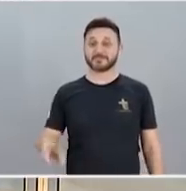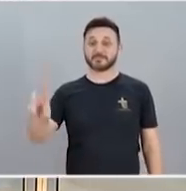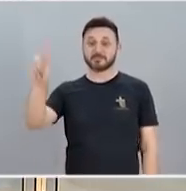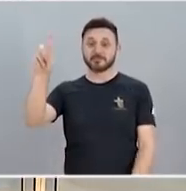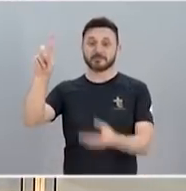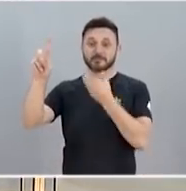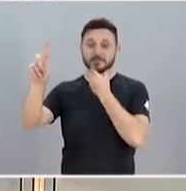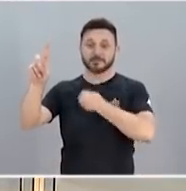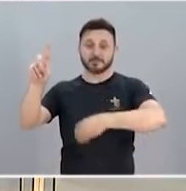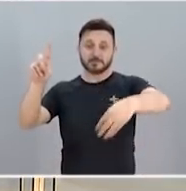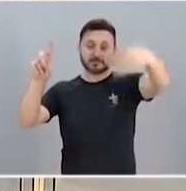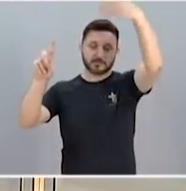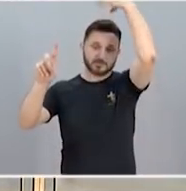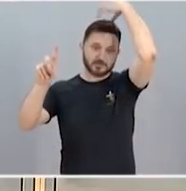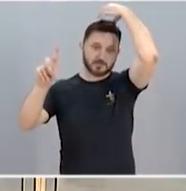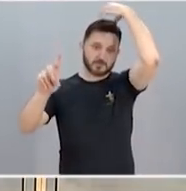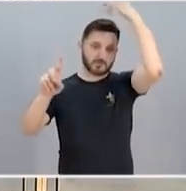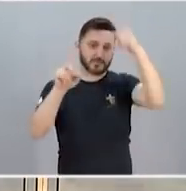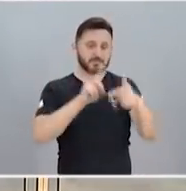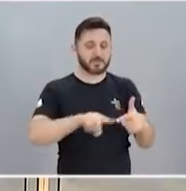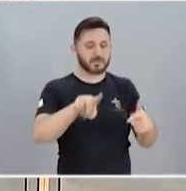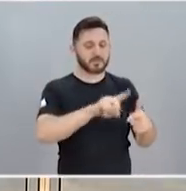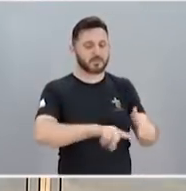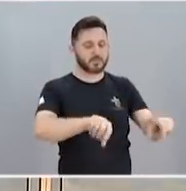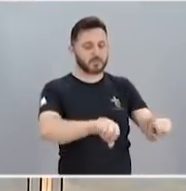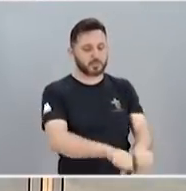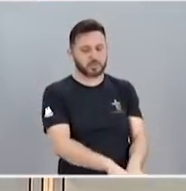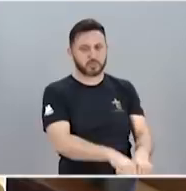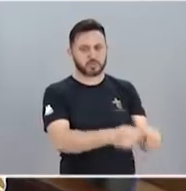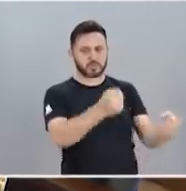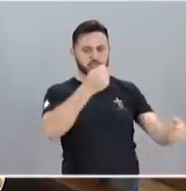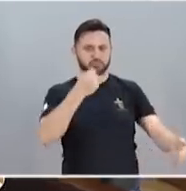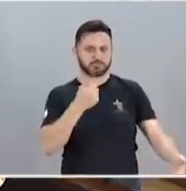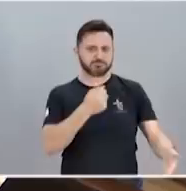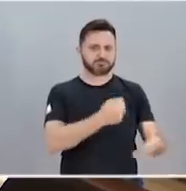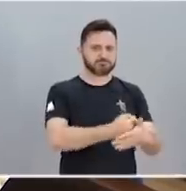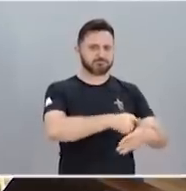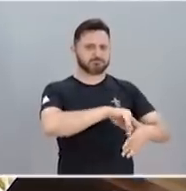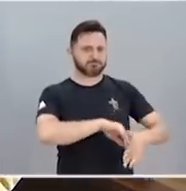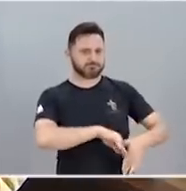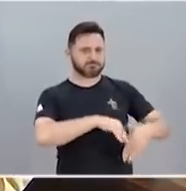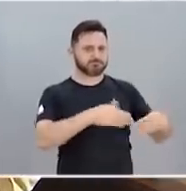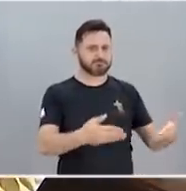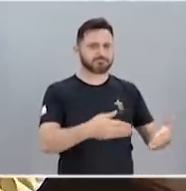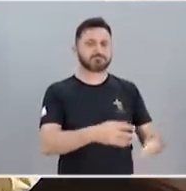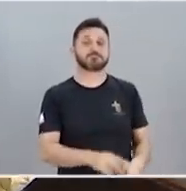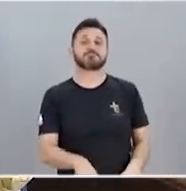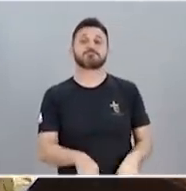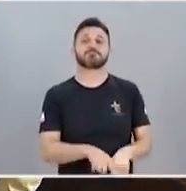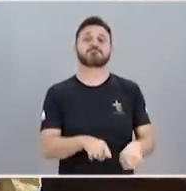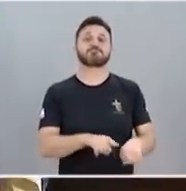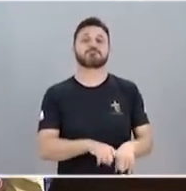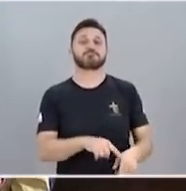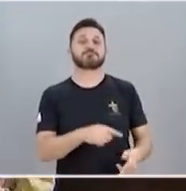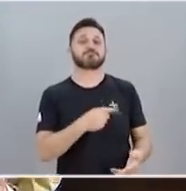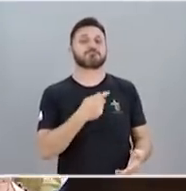Soberano Deus, derrube as muralhas, vá à frente